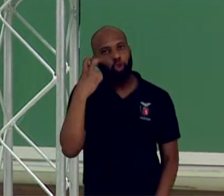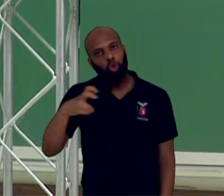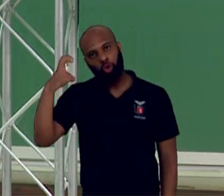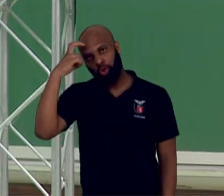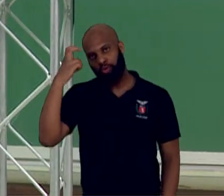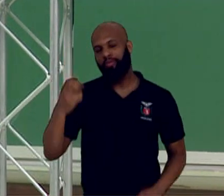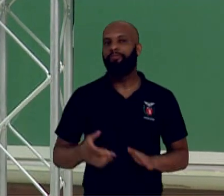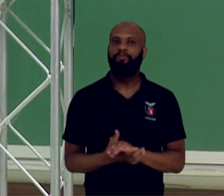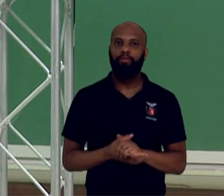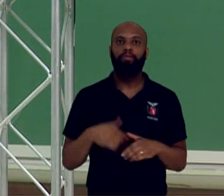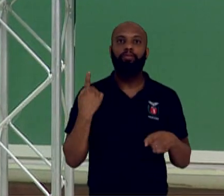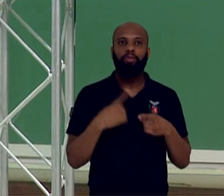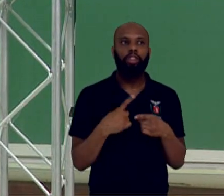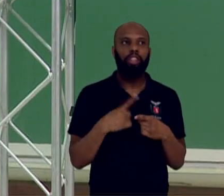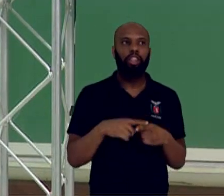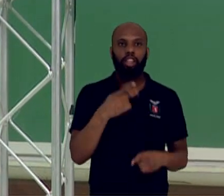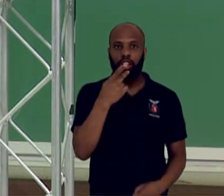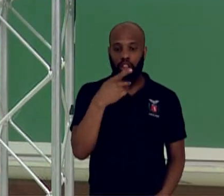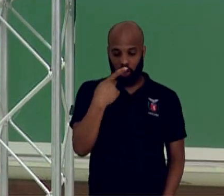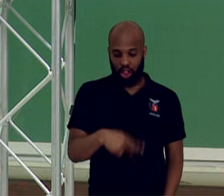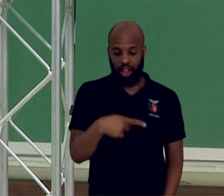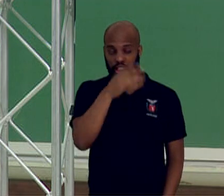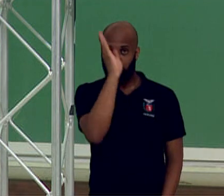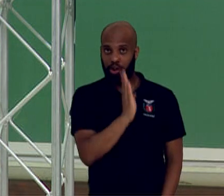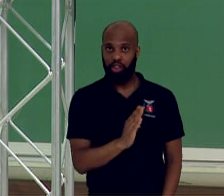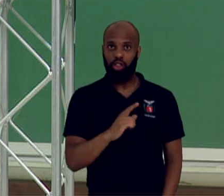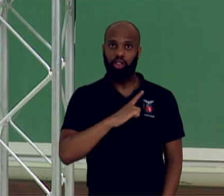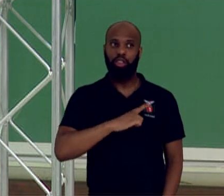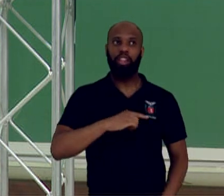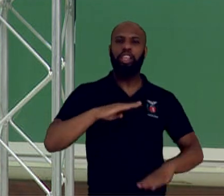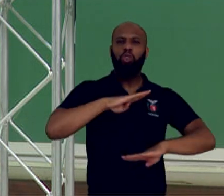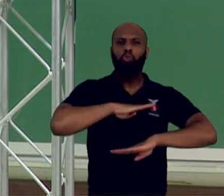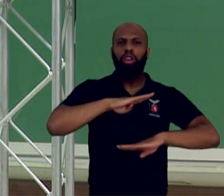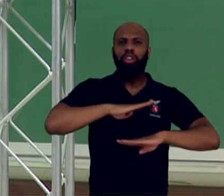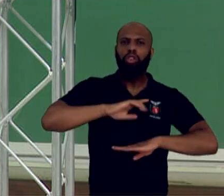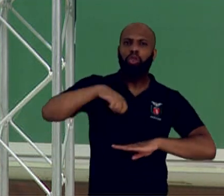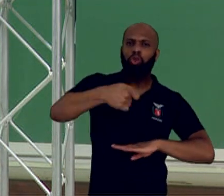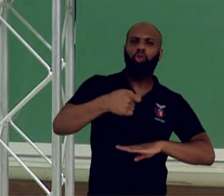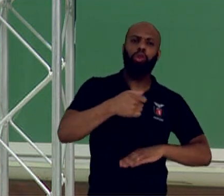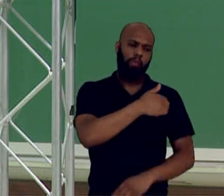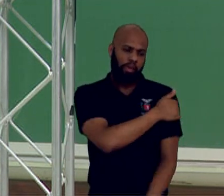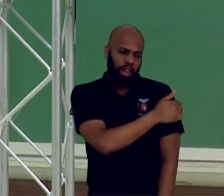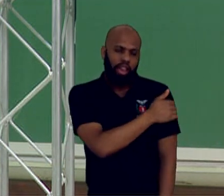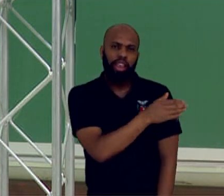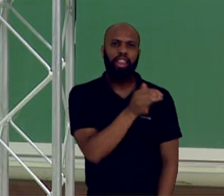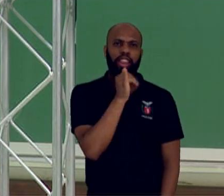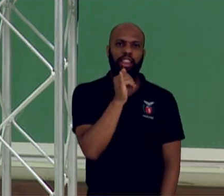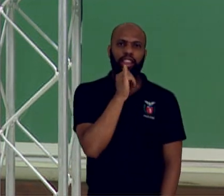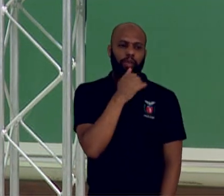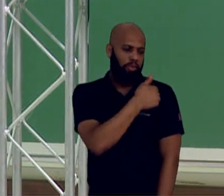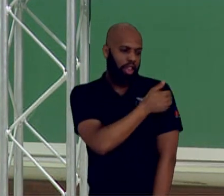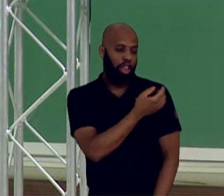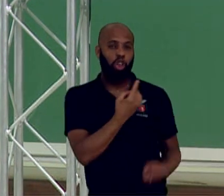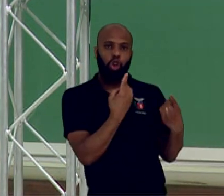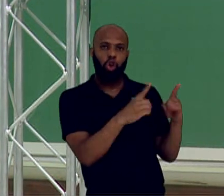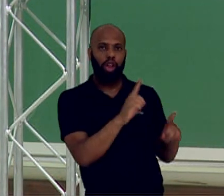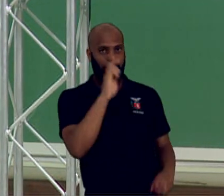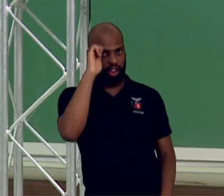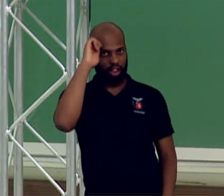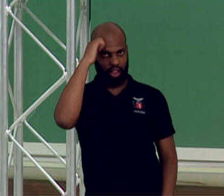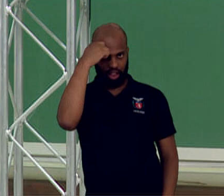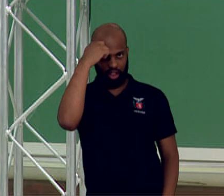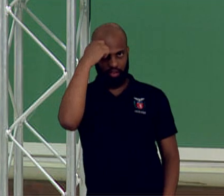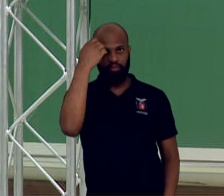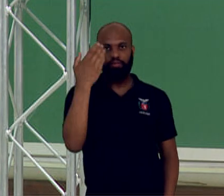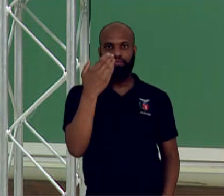lugares. Afinal de contas, nós estamos no Brasil. Todas as situações relacionadas a preconceito, por exemplo, racismo, por mais que é